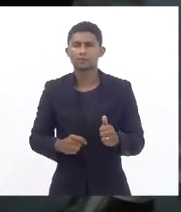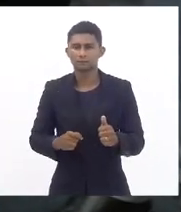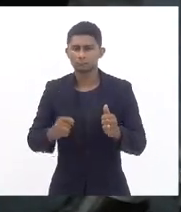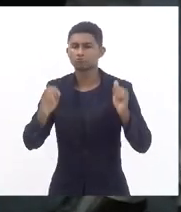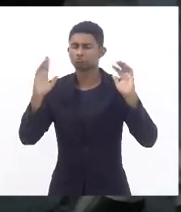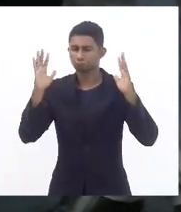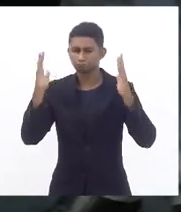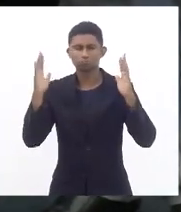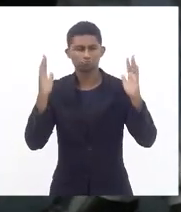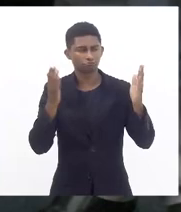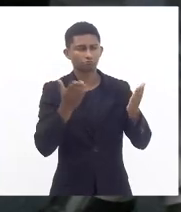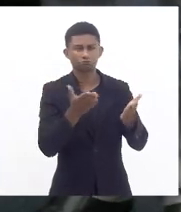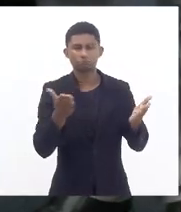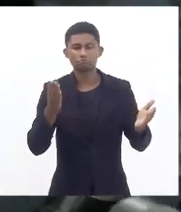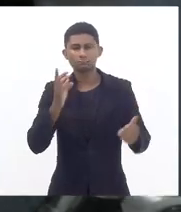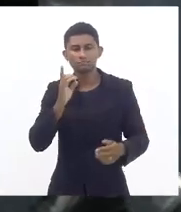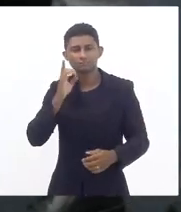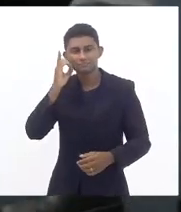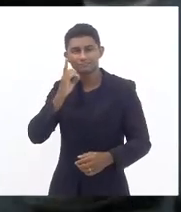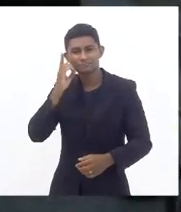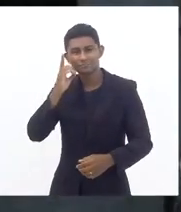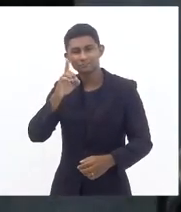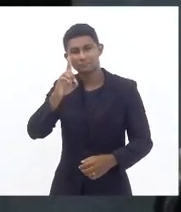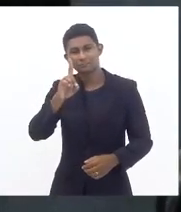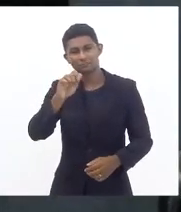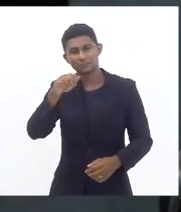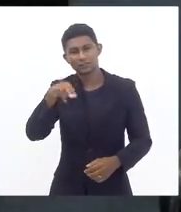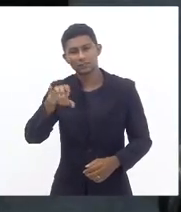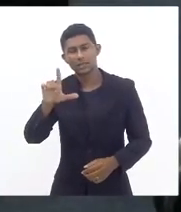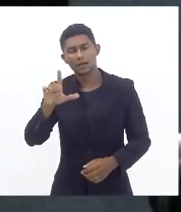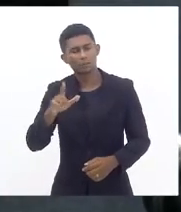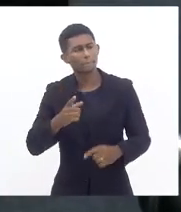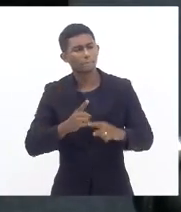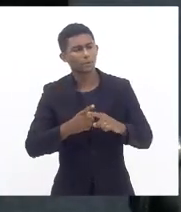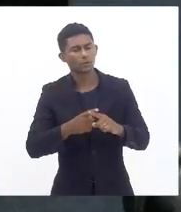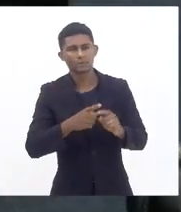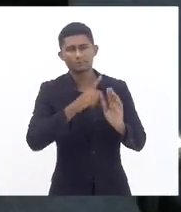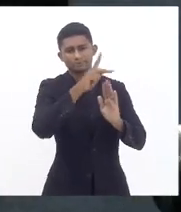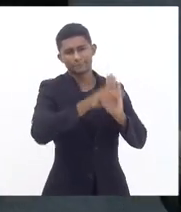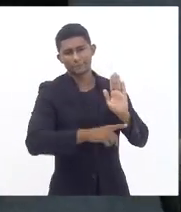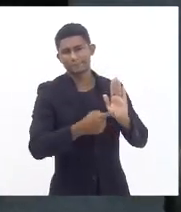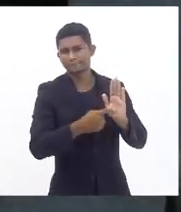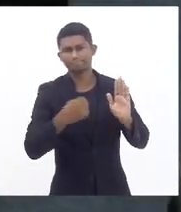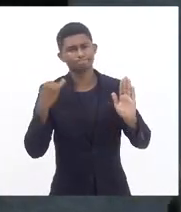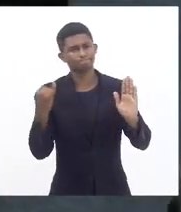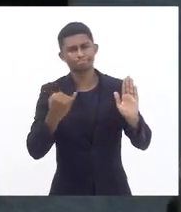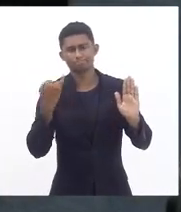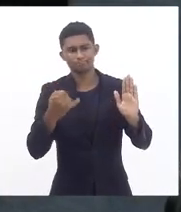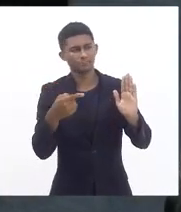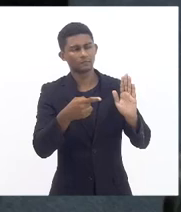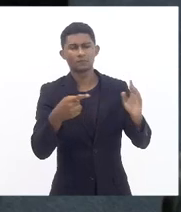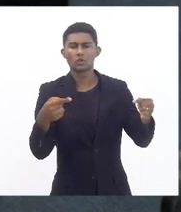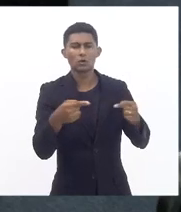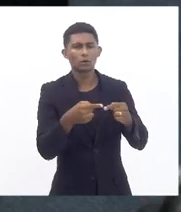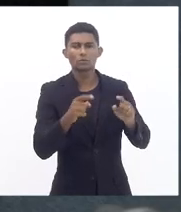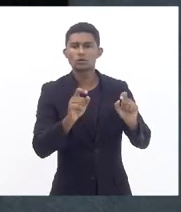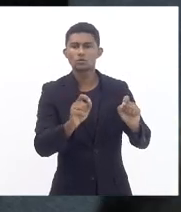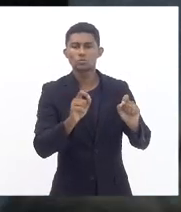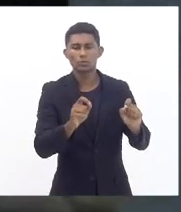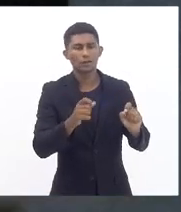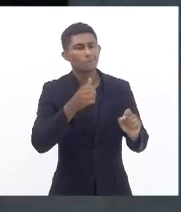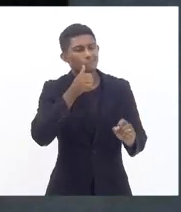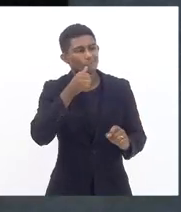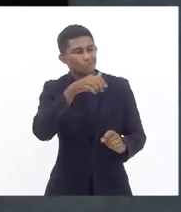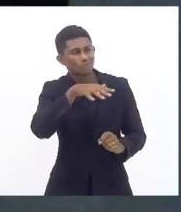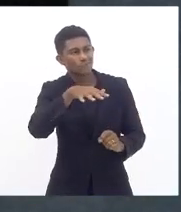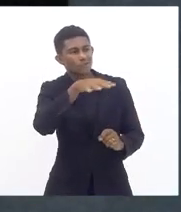parabenizar o deputado Daniel Libreron da importância desse projeto que trata do aspecto da pobreza menstrual.